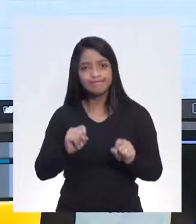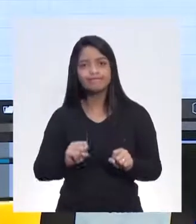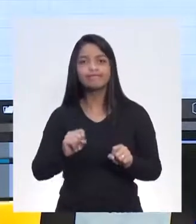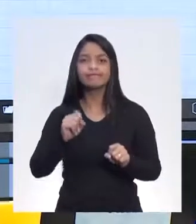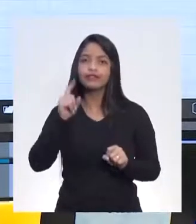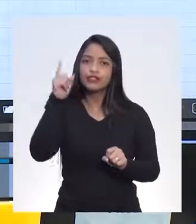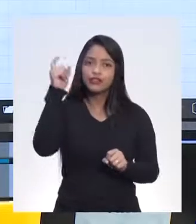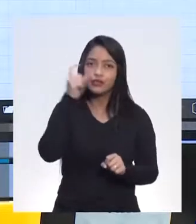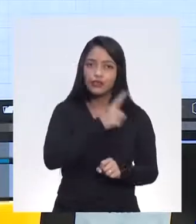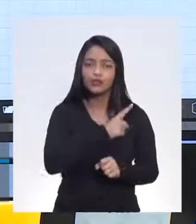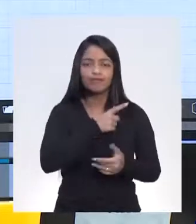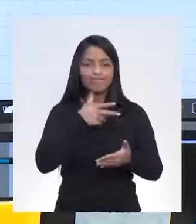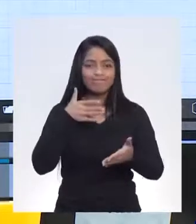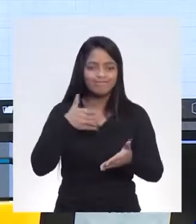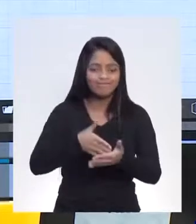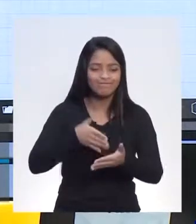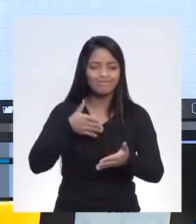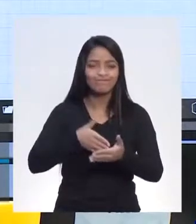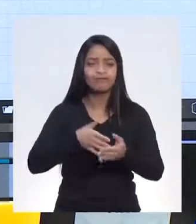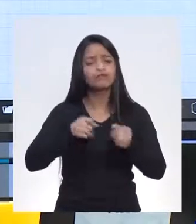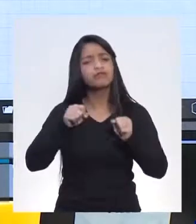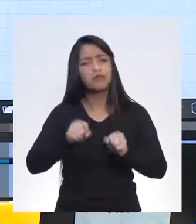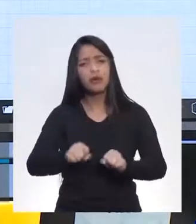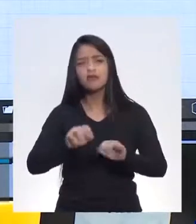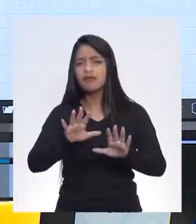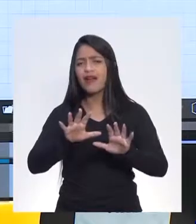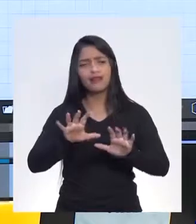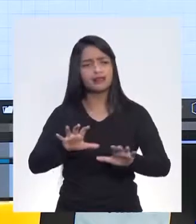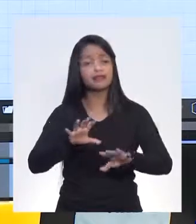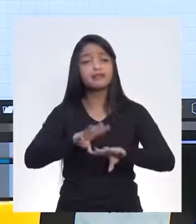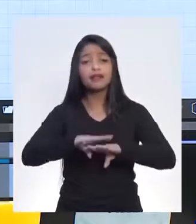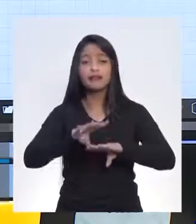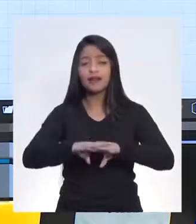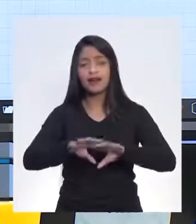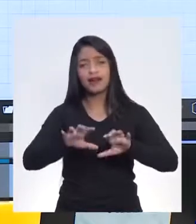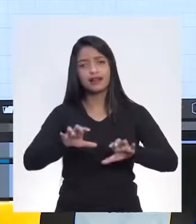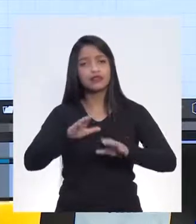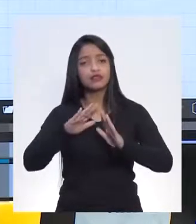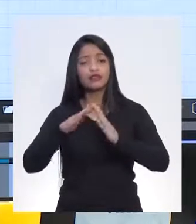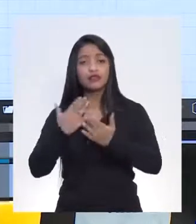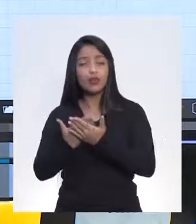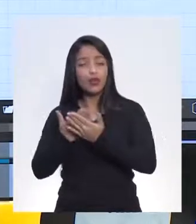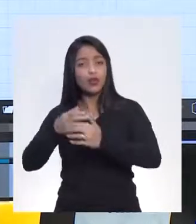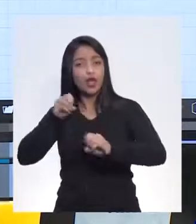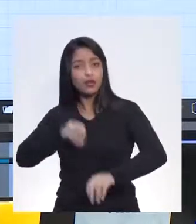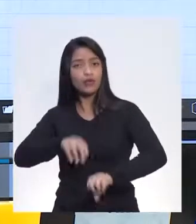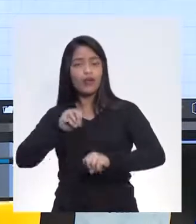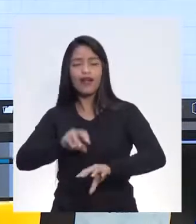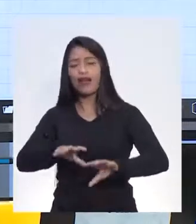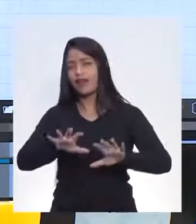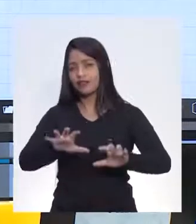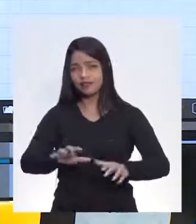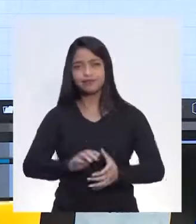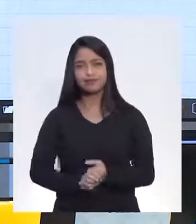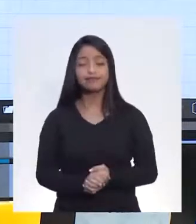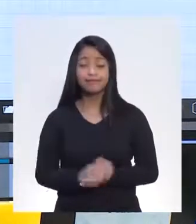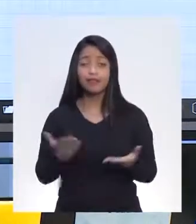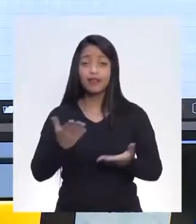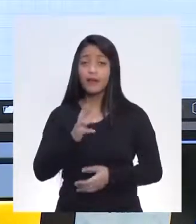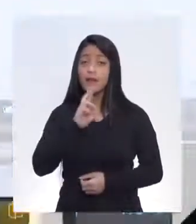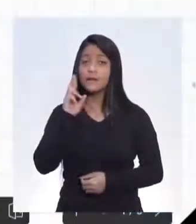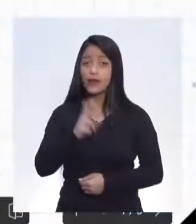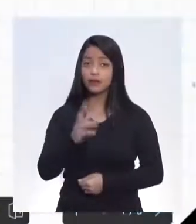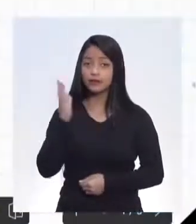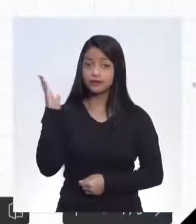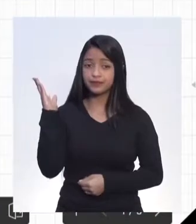algum percalço aí, mas faz parte. Matemática é isso, educação é isso. Tudo bem? Vamos lá para a resposta? 8 sobre 20,